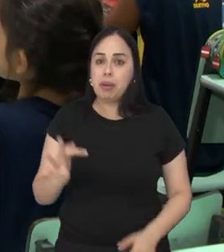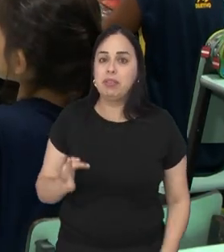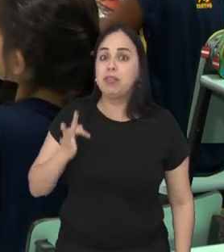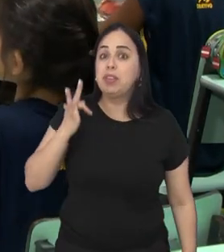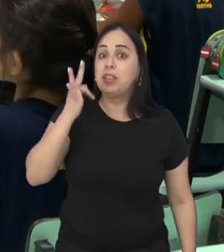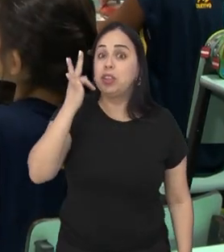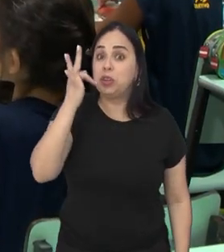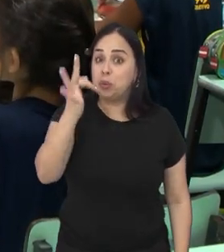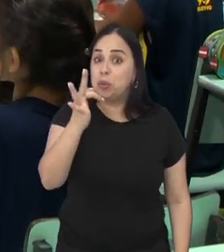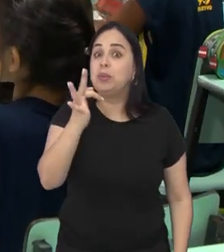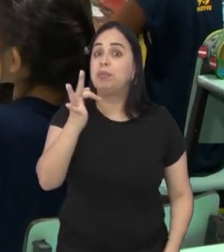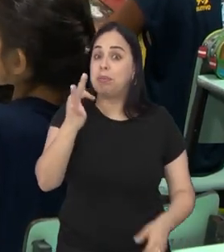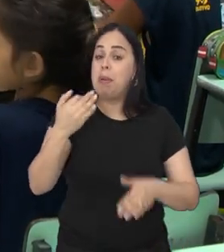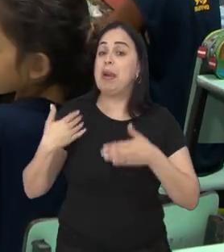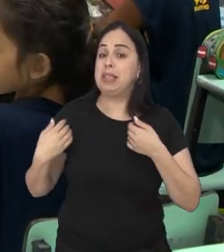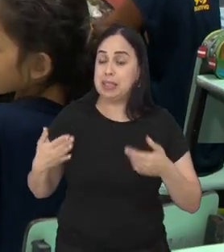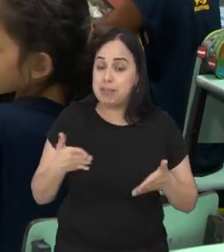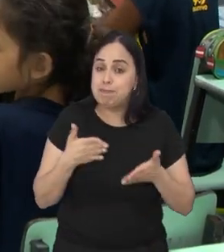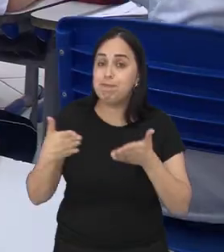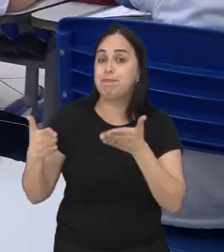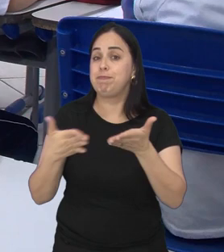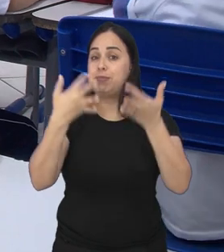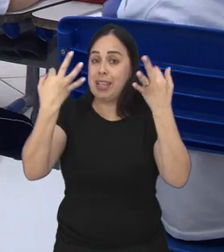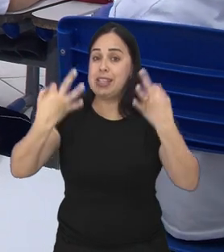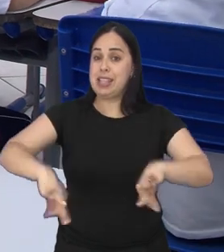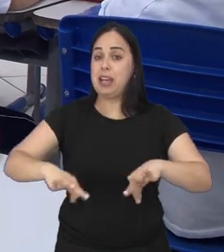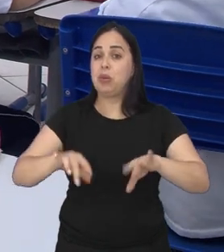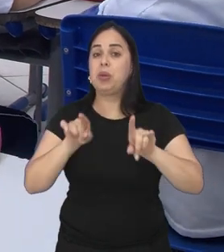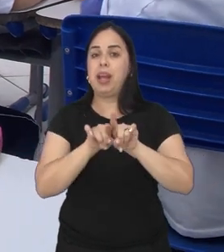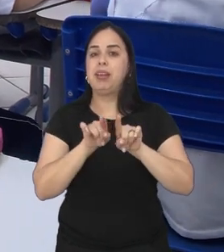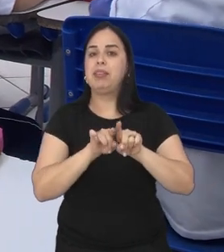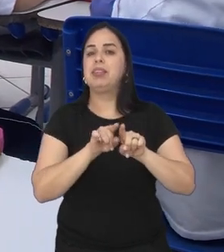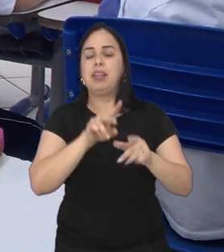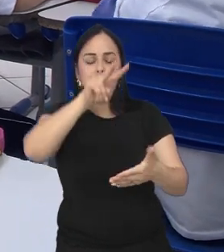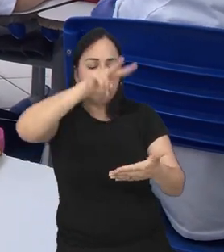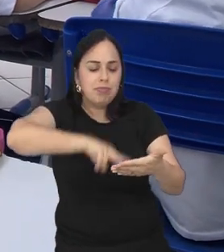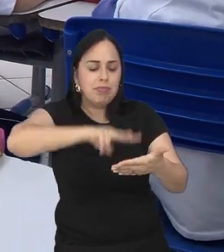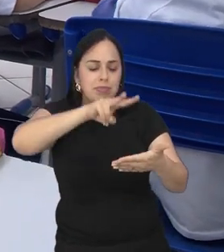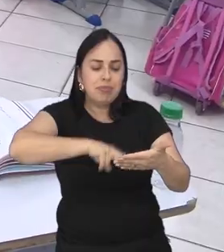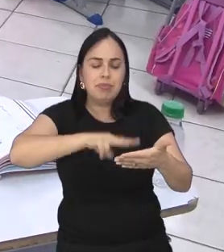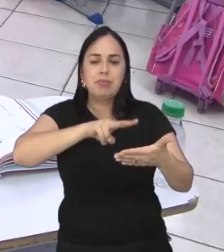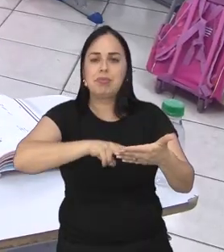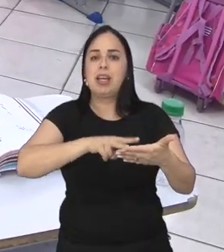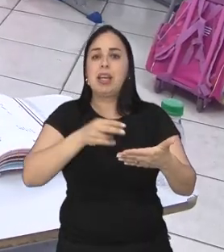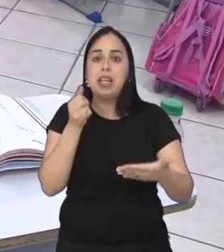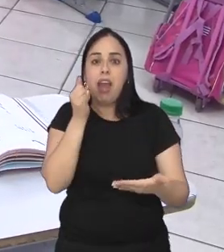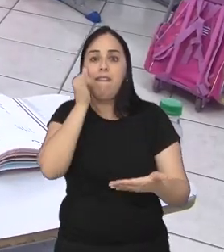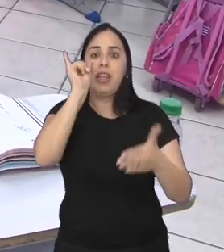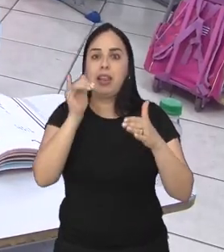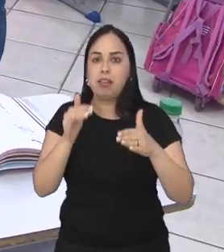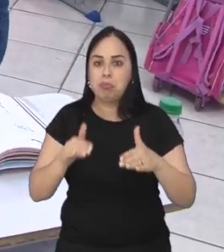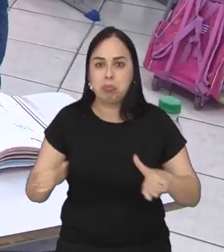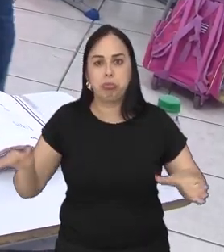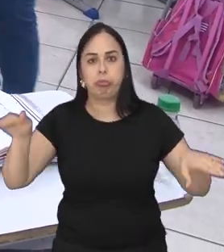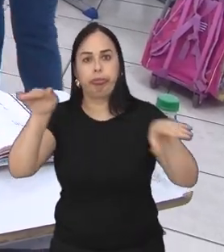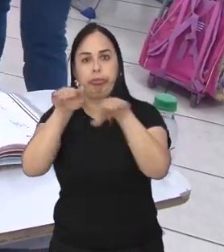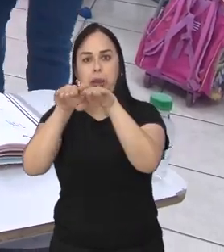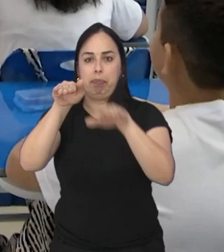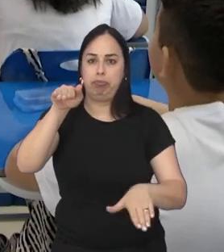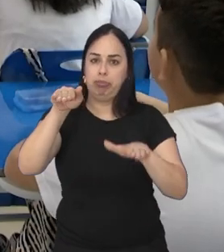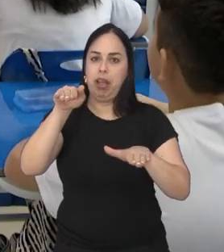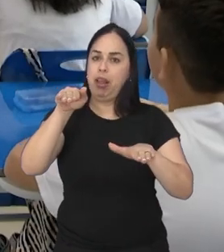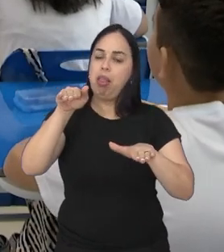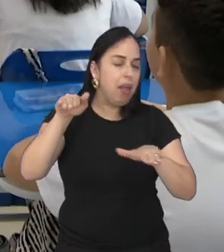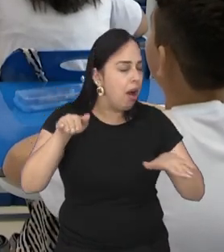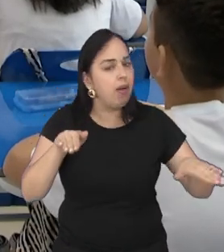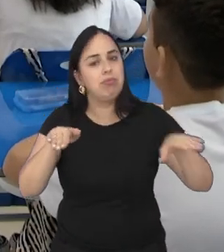futuro não existe outro caminho a alfabetização é Responsável por diminuir as desigualdades sociais